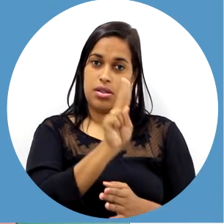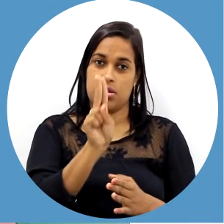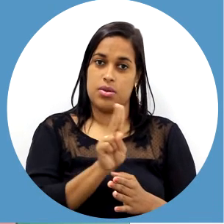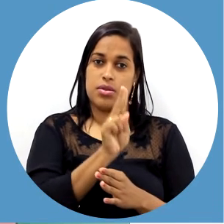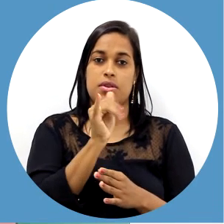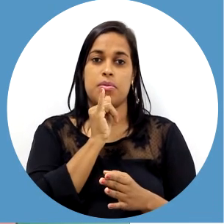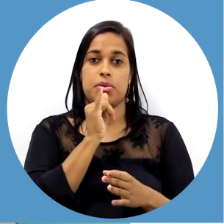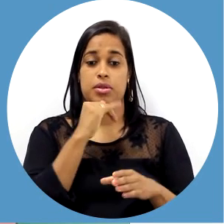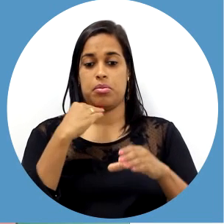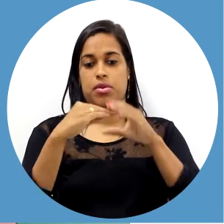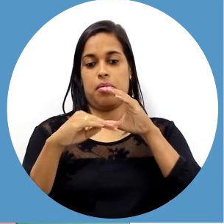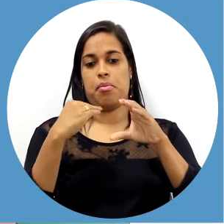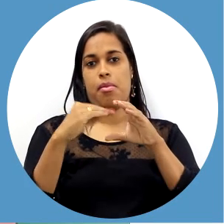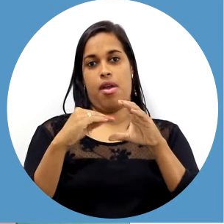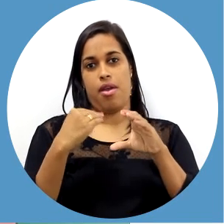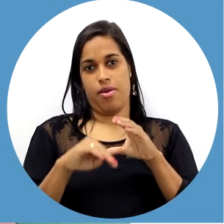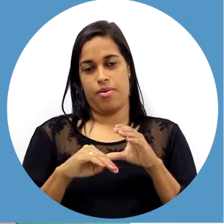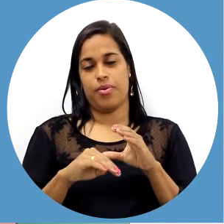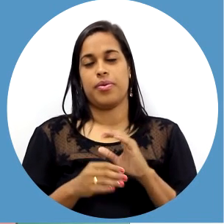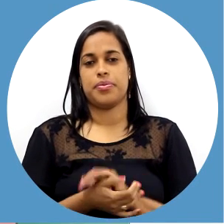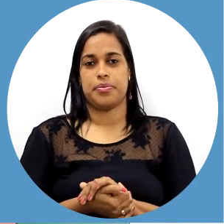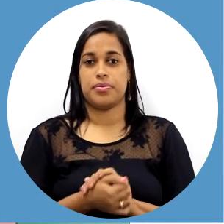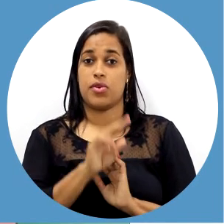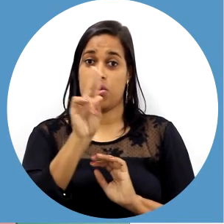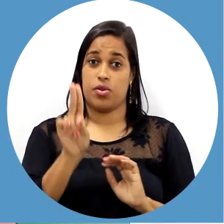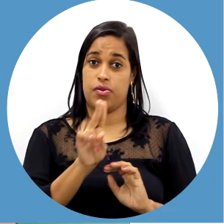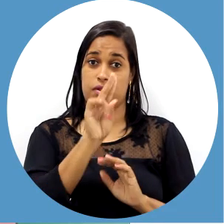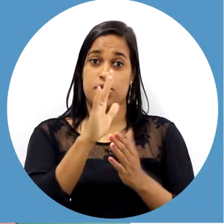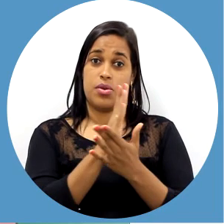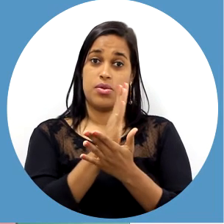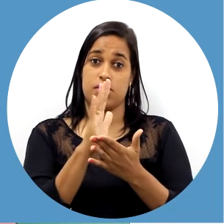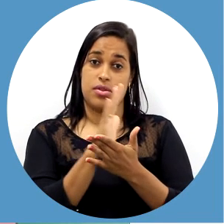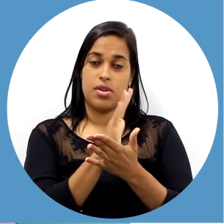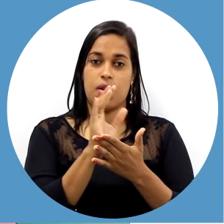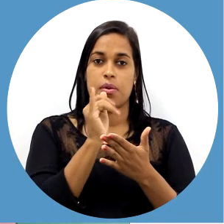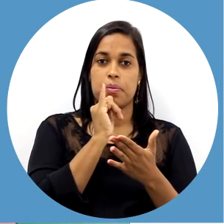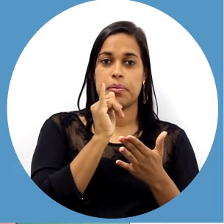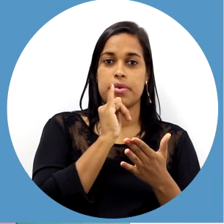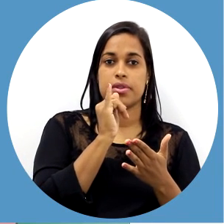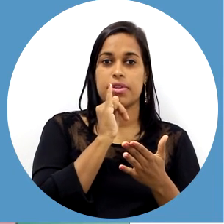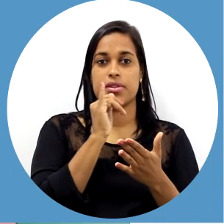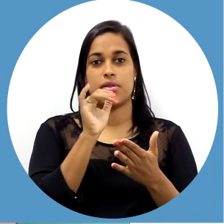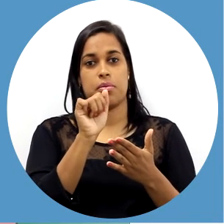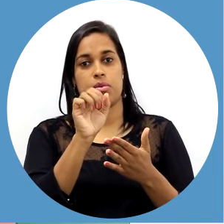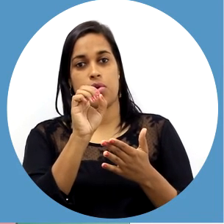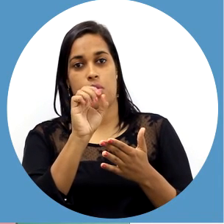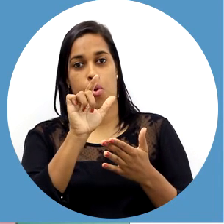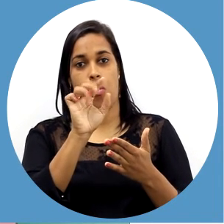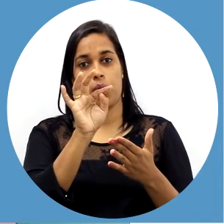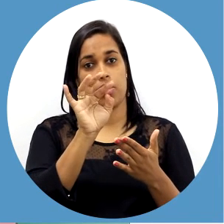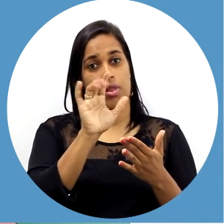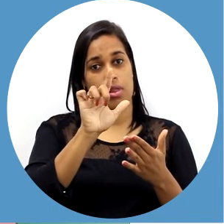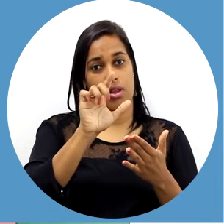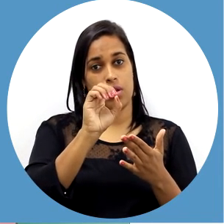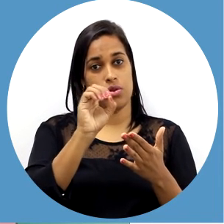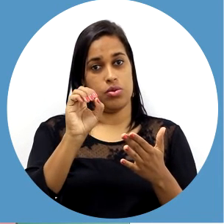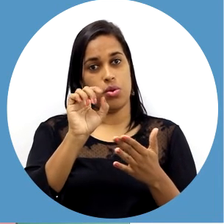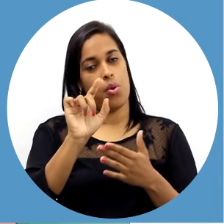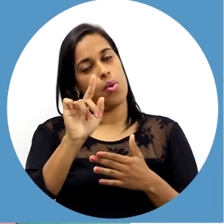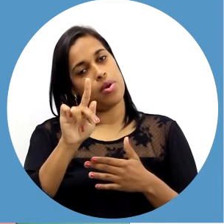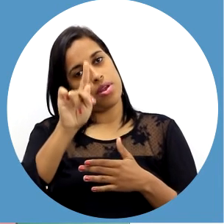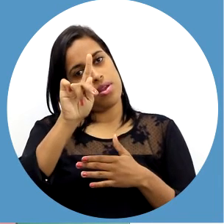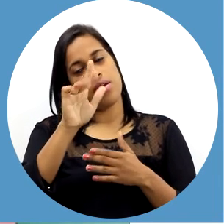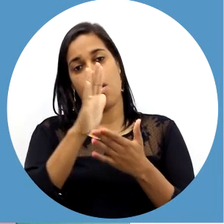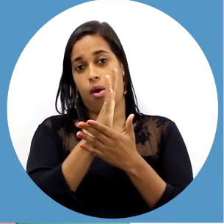via browser da sua caixa de e-mail. Quando você usa programas cliente de e-mail, como Thunderbird, Outlook ou